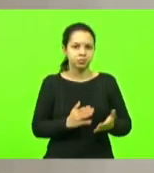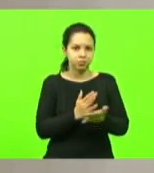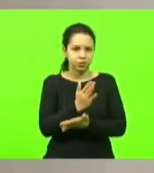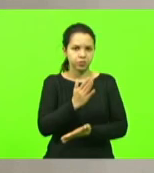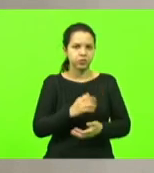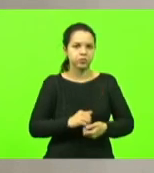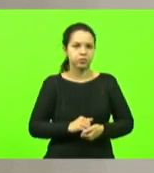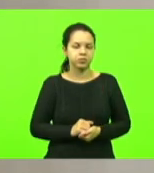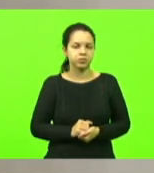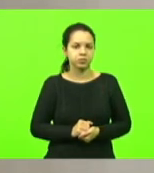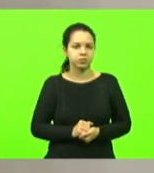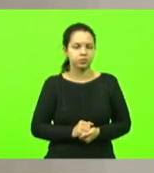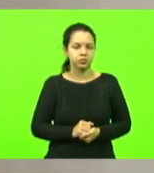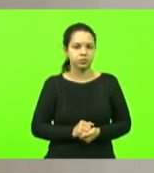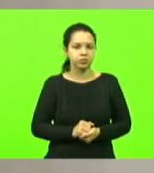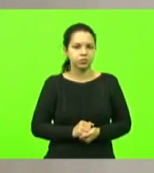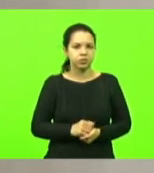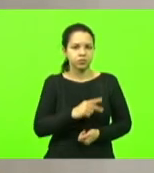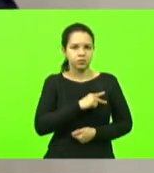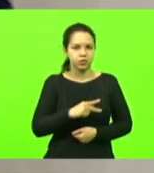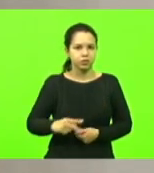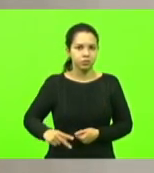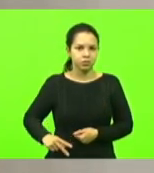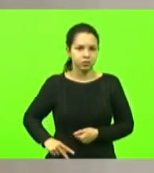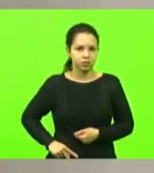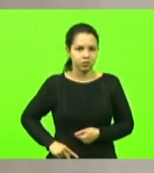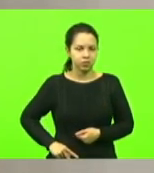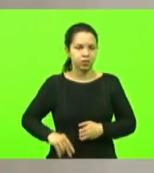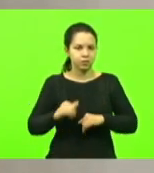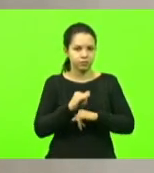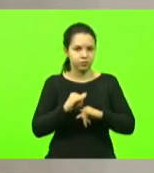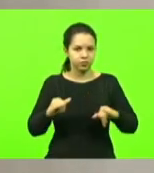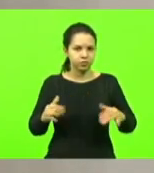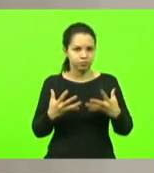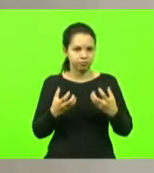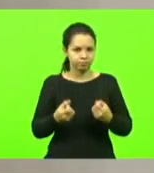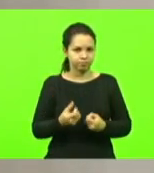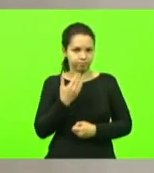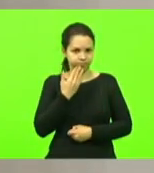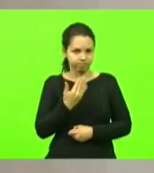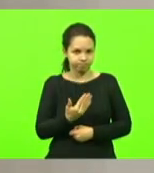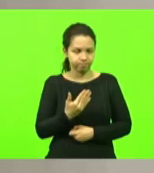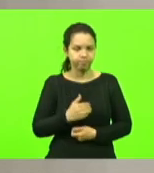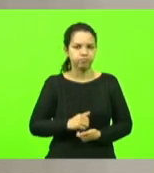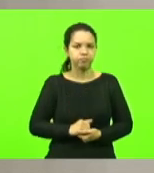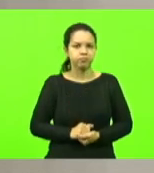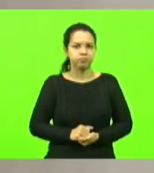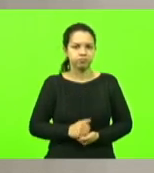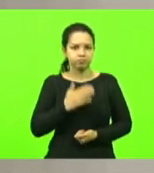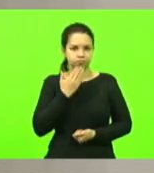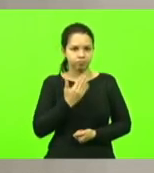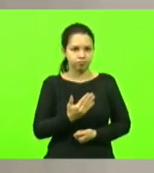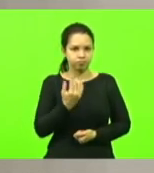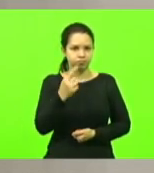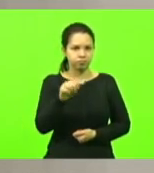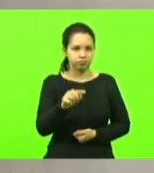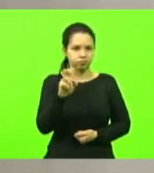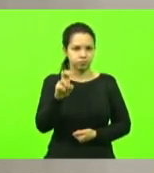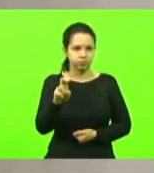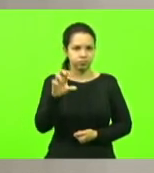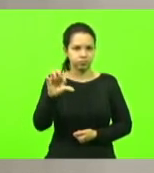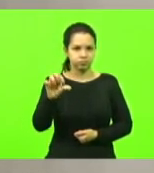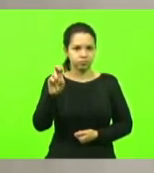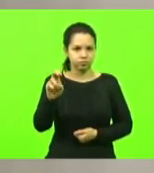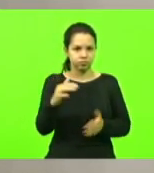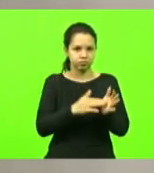Aprovado. Esta presidência comunica que defere os seguintes requerimentos. Requerimento